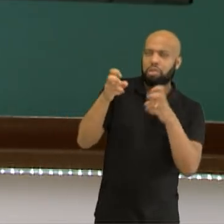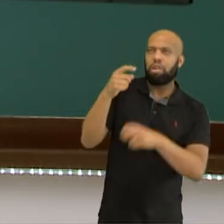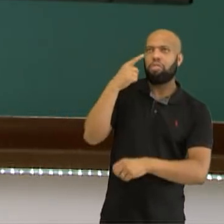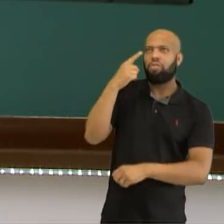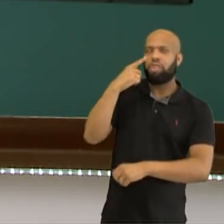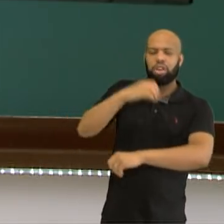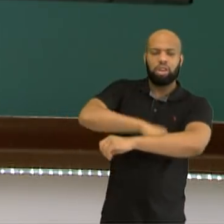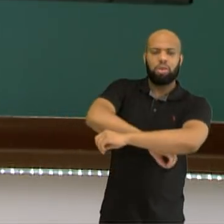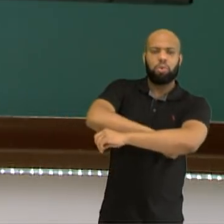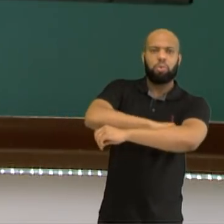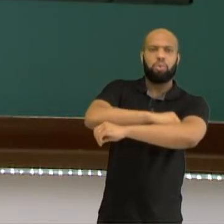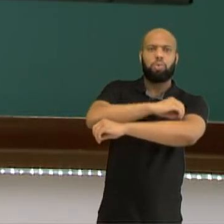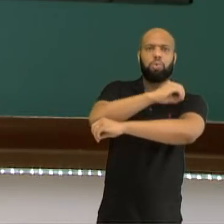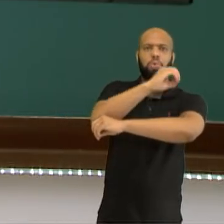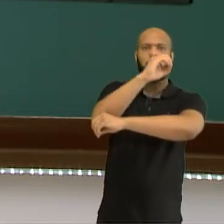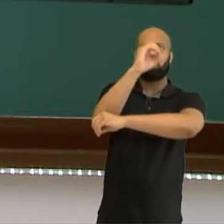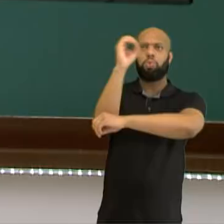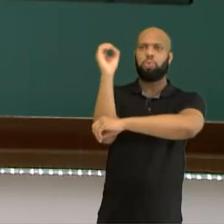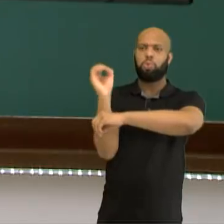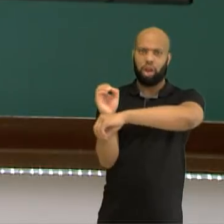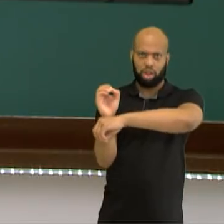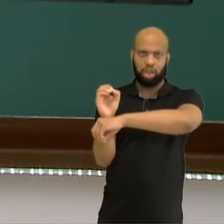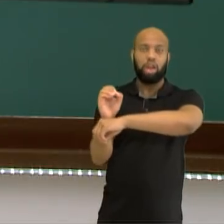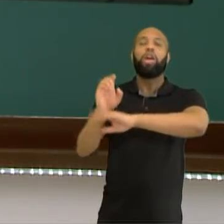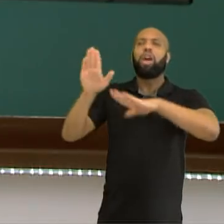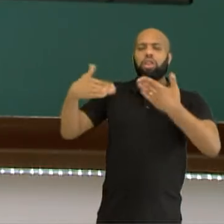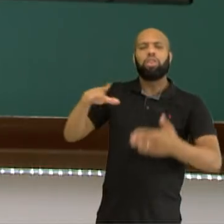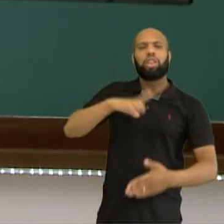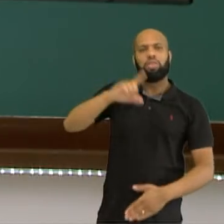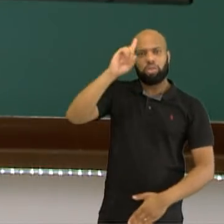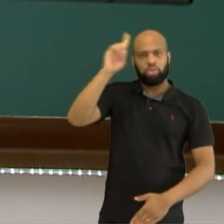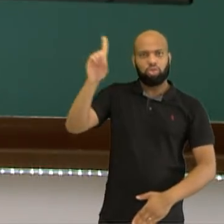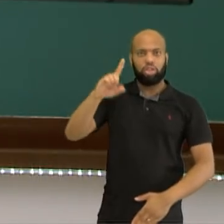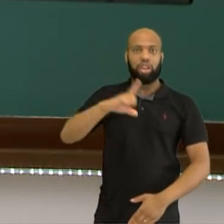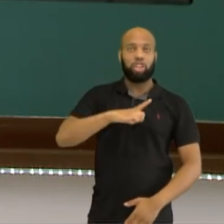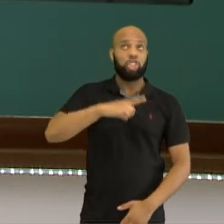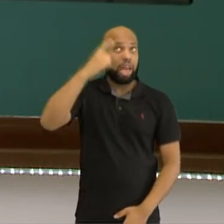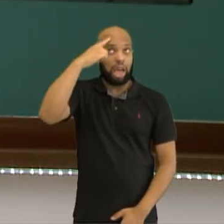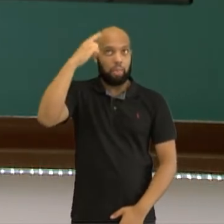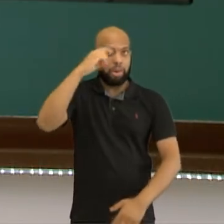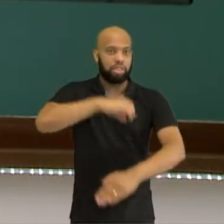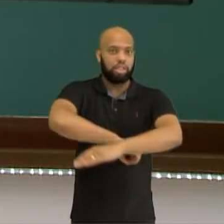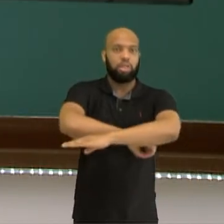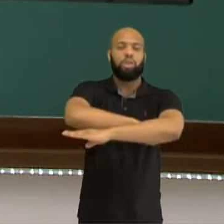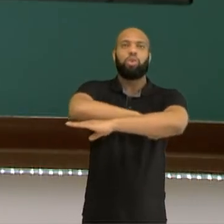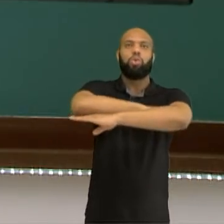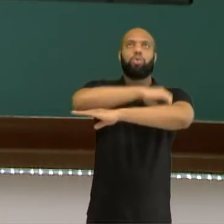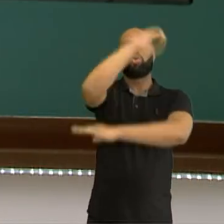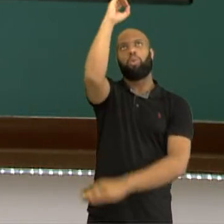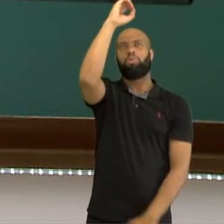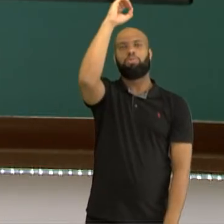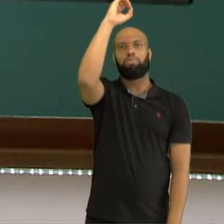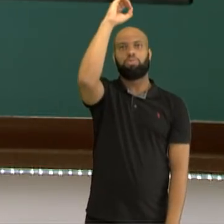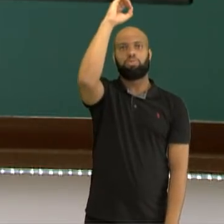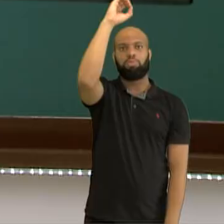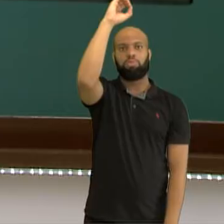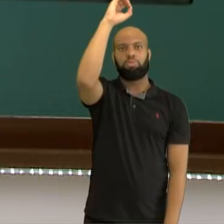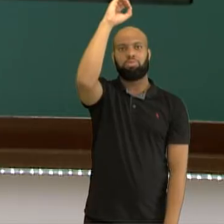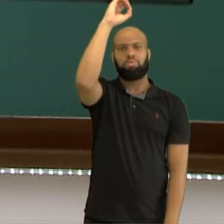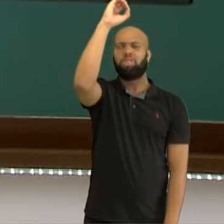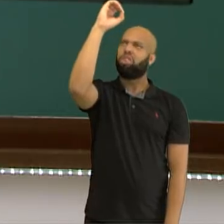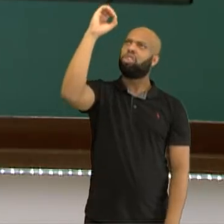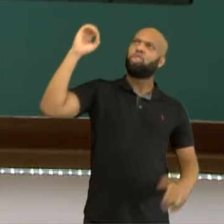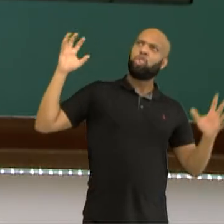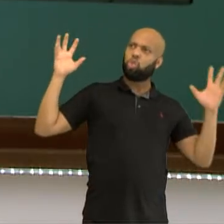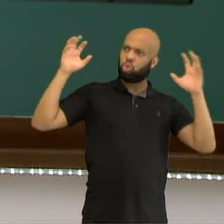ele ficava bem posicionado, bem acima da cabeça das pessoas e não faria sombra. E ele se comunicando percebeu